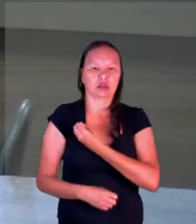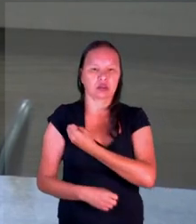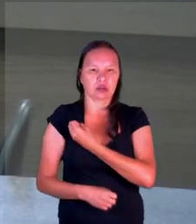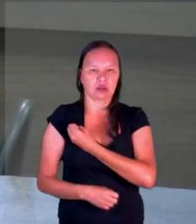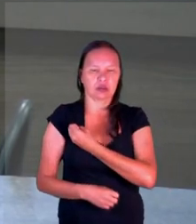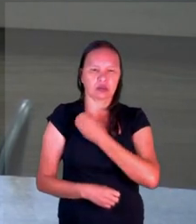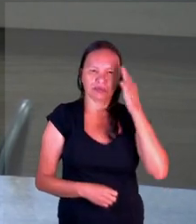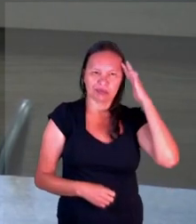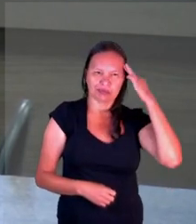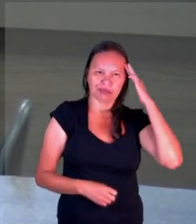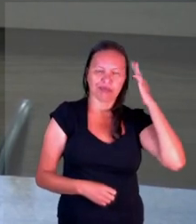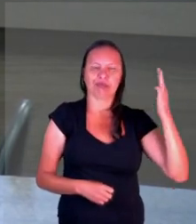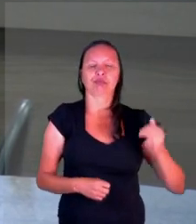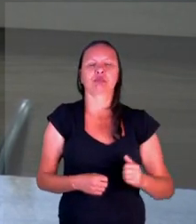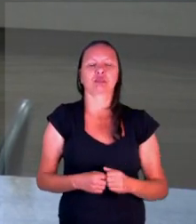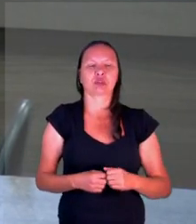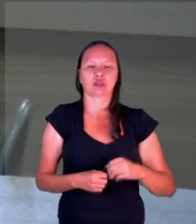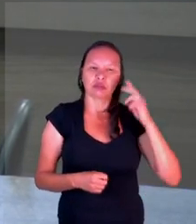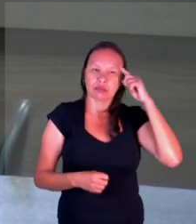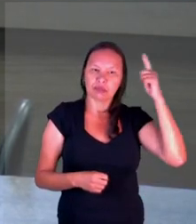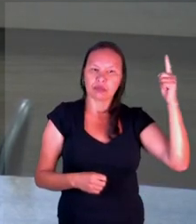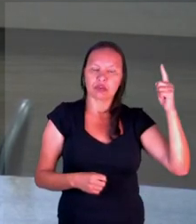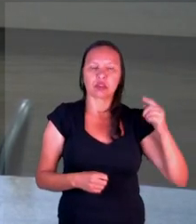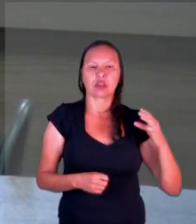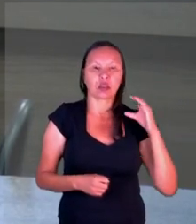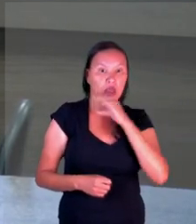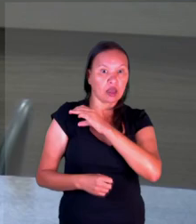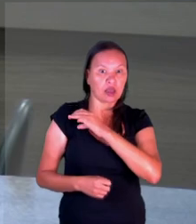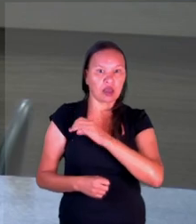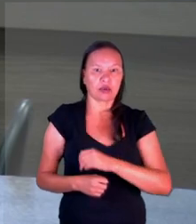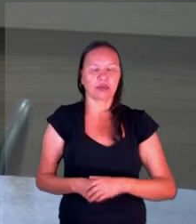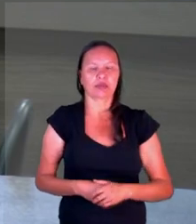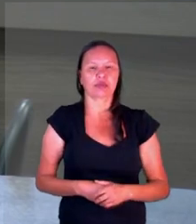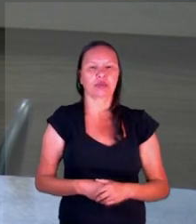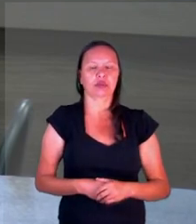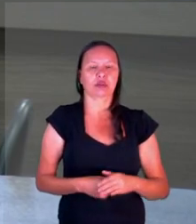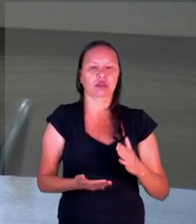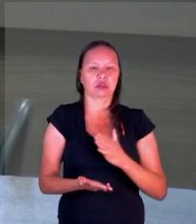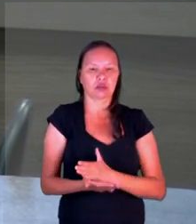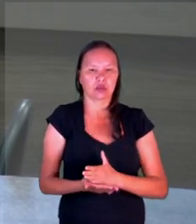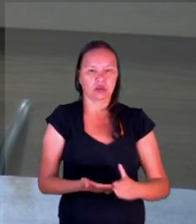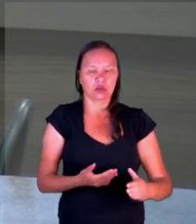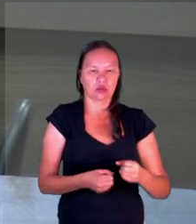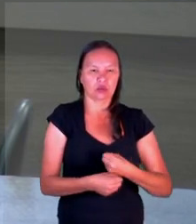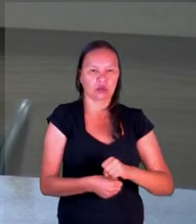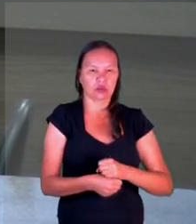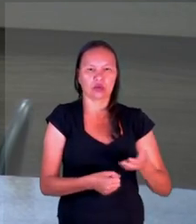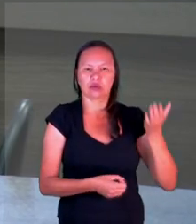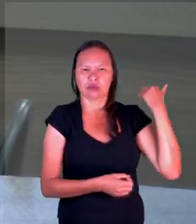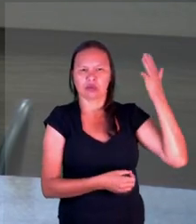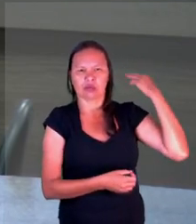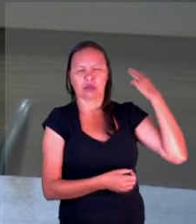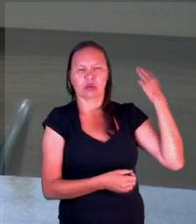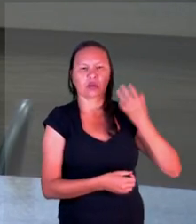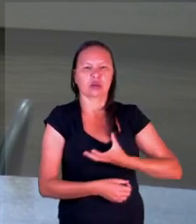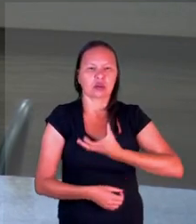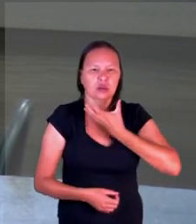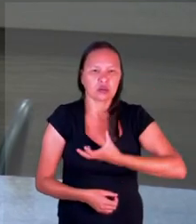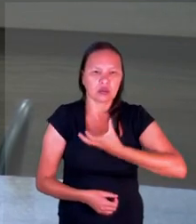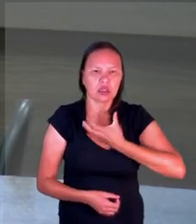gravar mas só para vocês terem uma ideia rapidamente tá gente olha só o último mês do ano ano passado dezembro Porto do